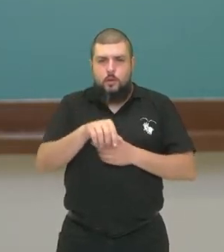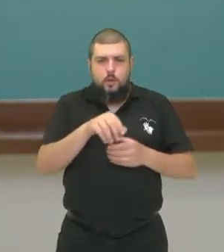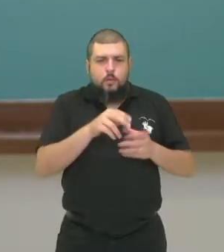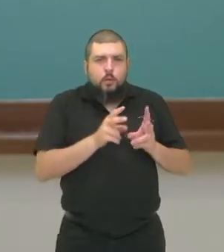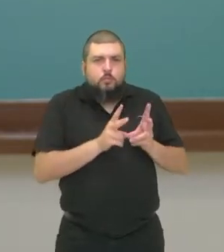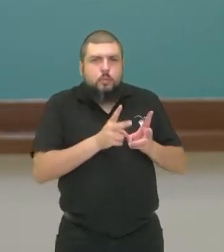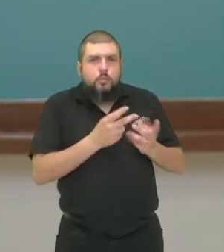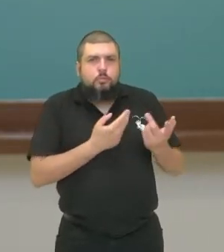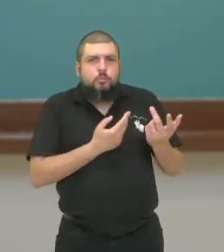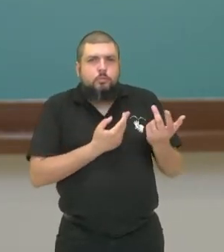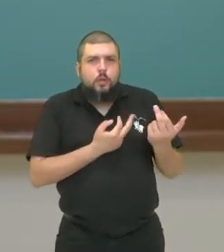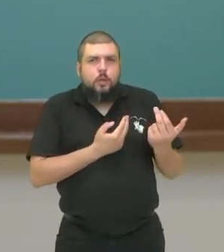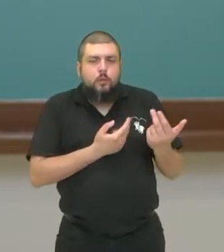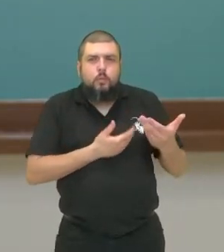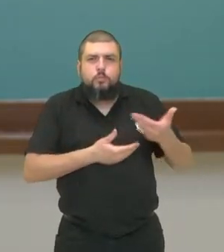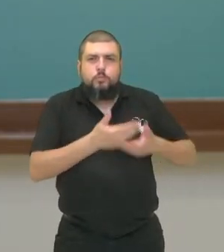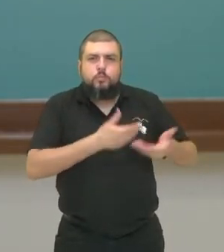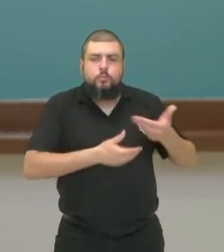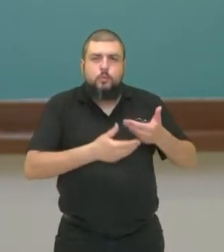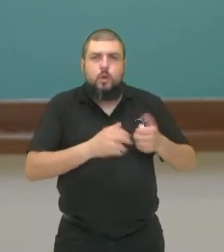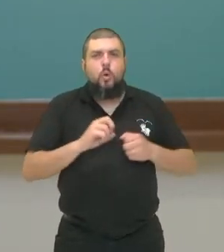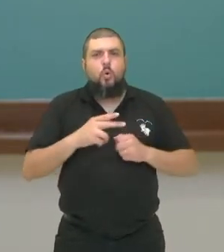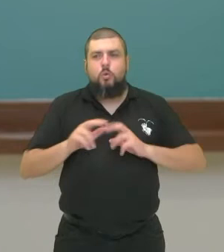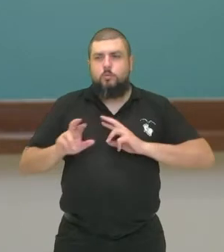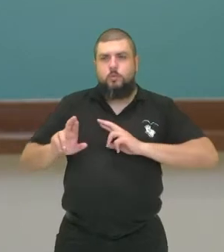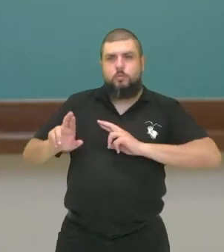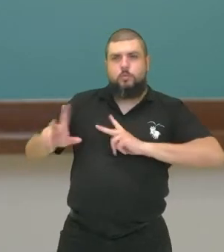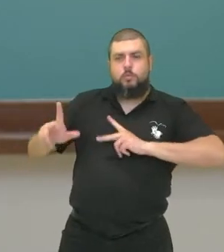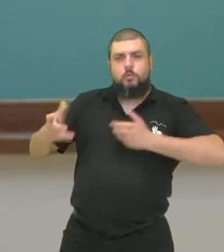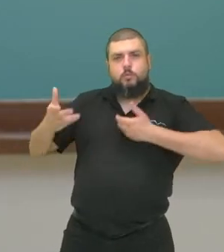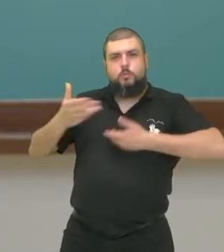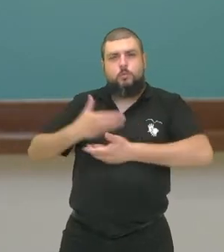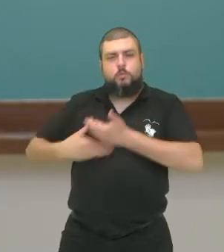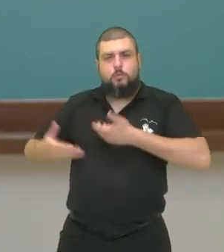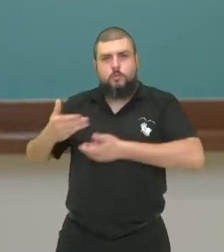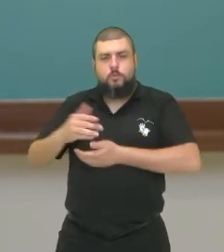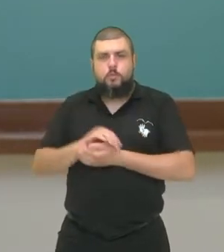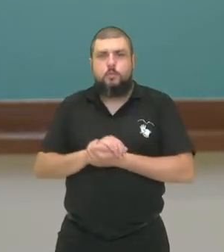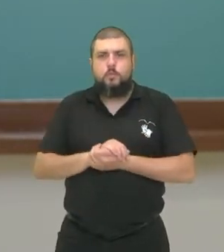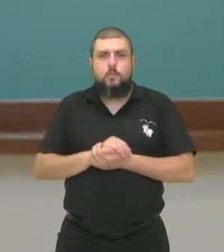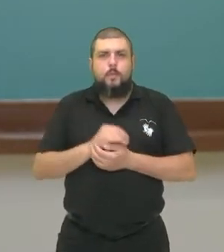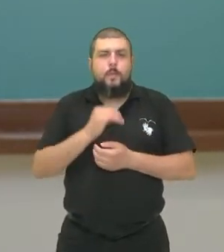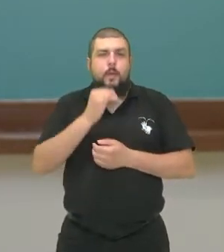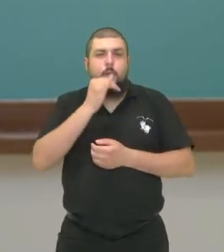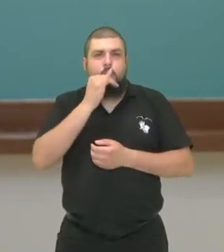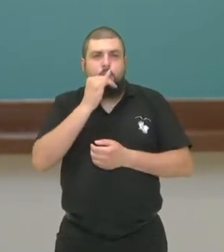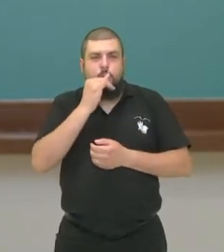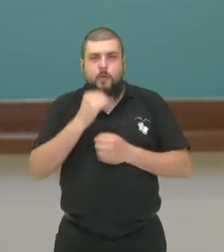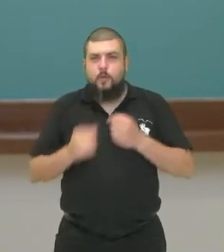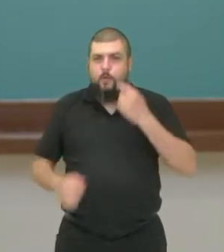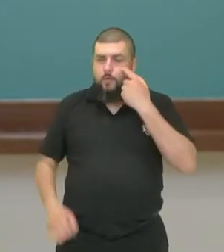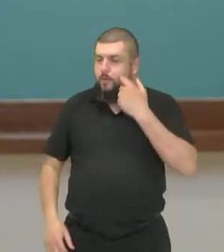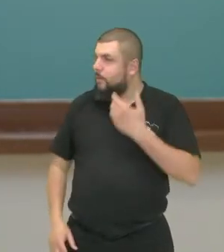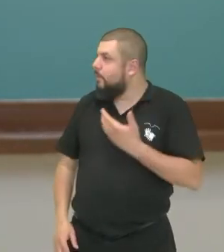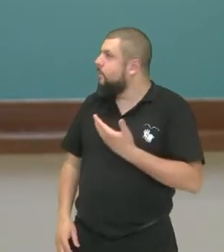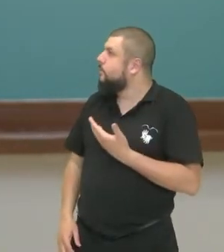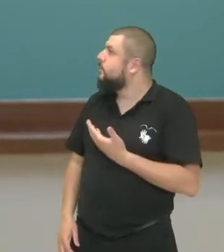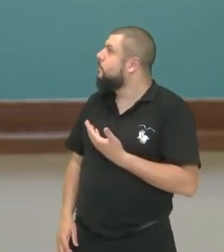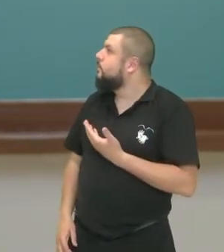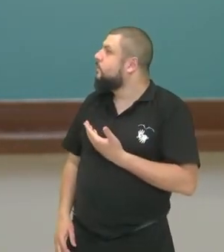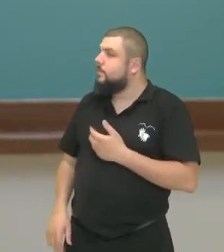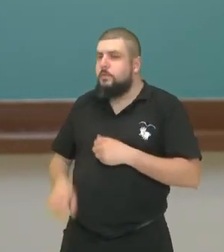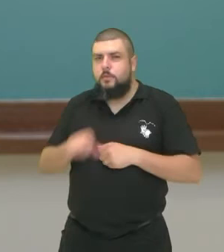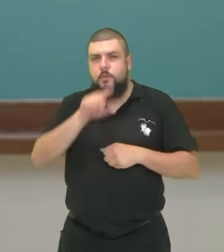ou interespecífica entre espécies diferentes. Então temos aqui a sociedade ali dos pinguins, formando ali uma